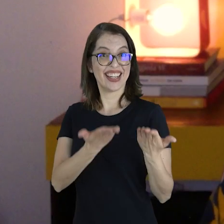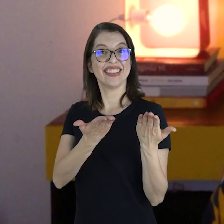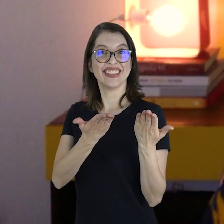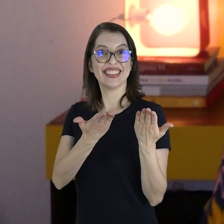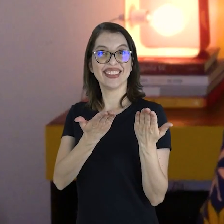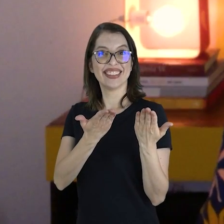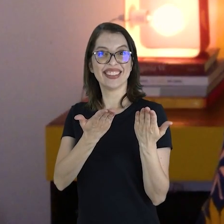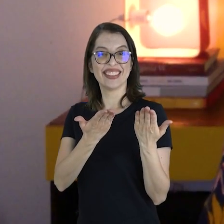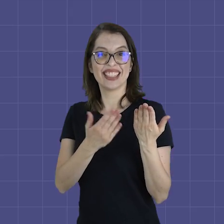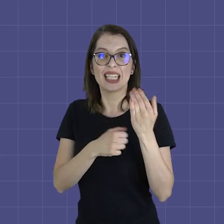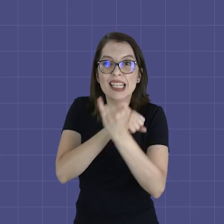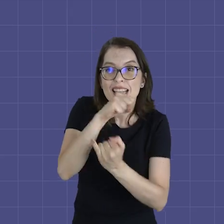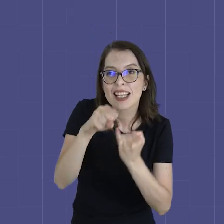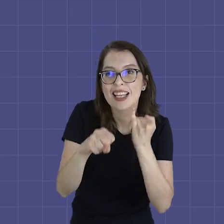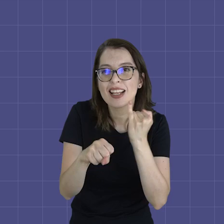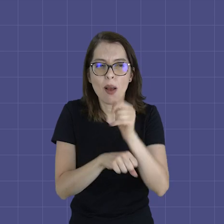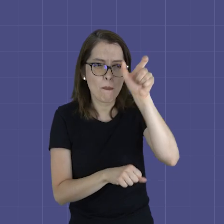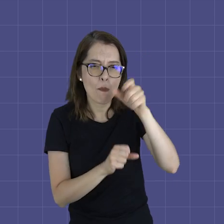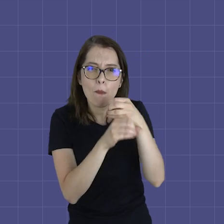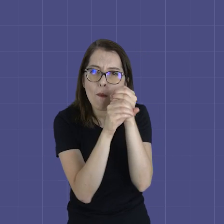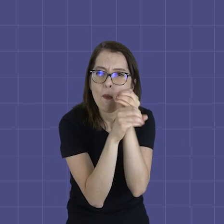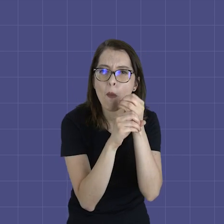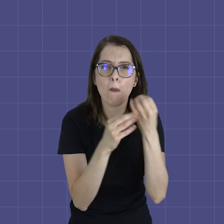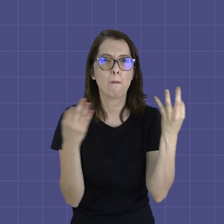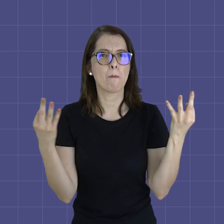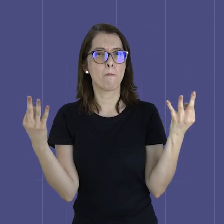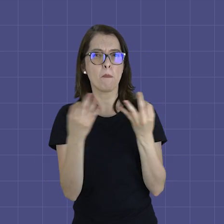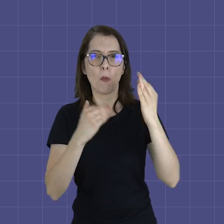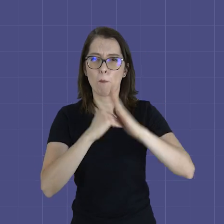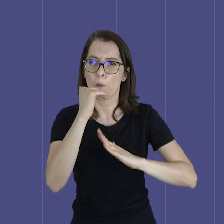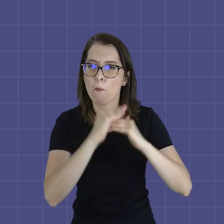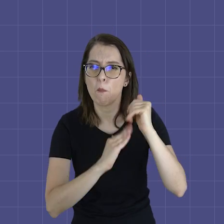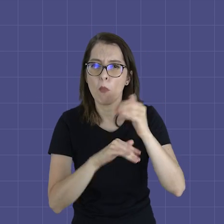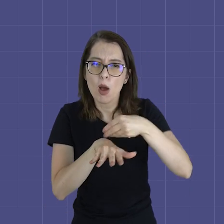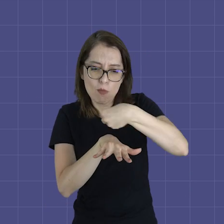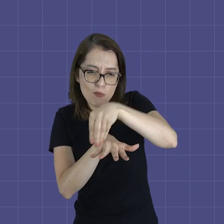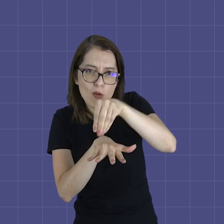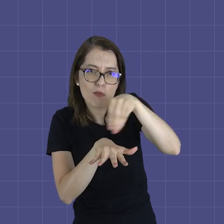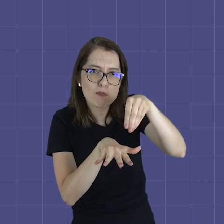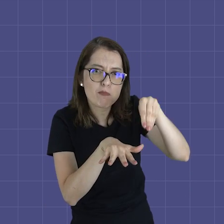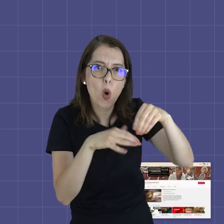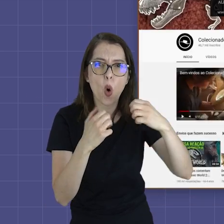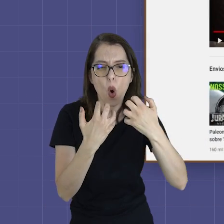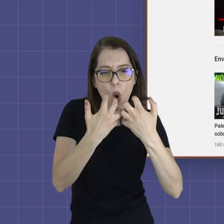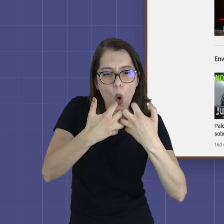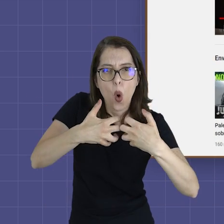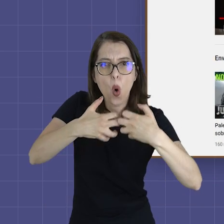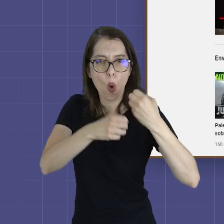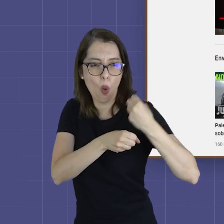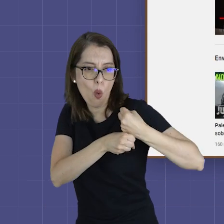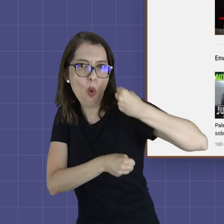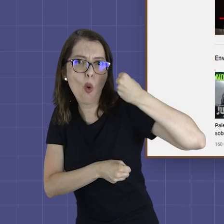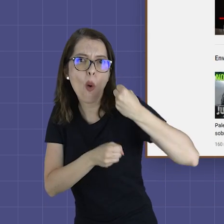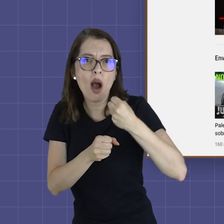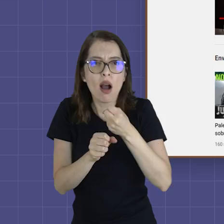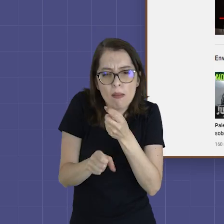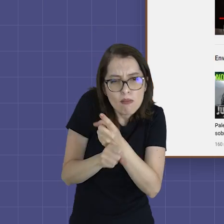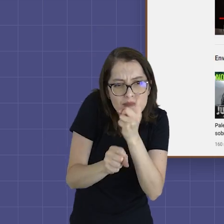Aqui tá ela, bióloga perfeita, especialista em paleontologia de vertebrados e criadora do